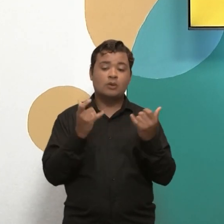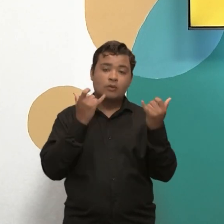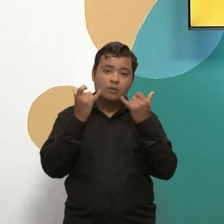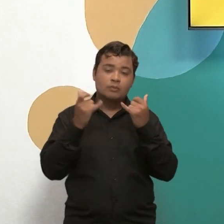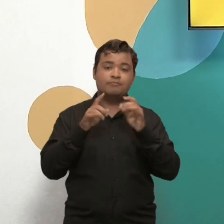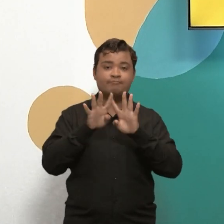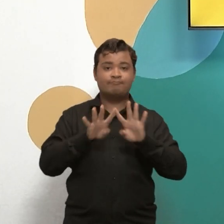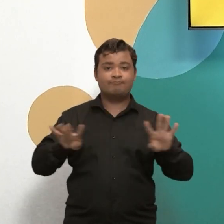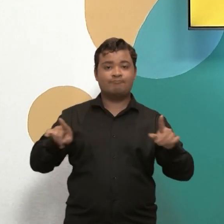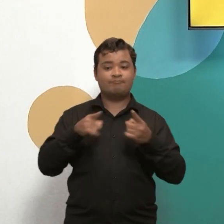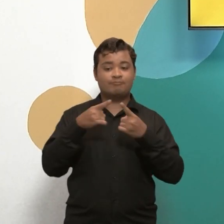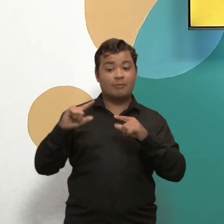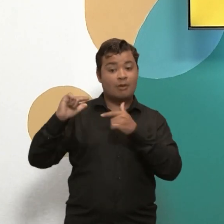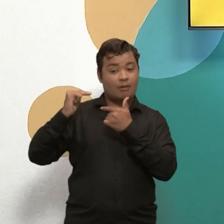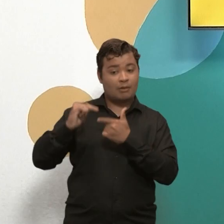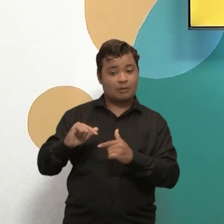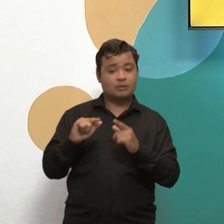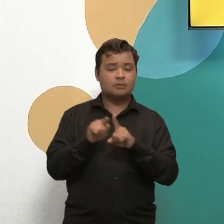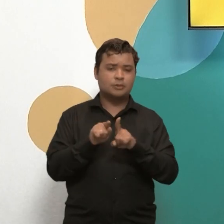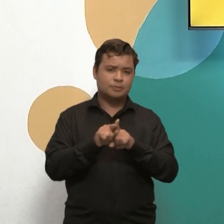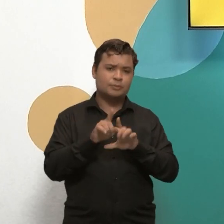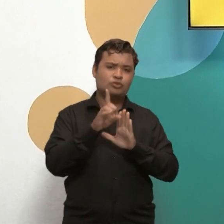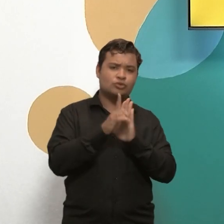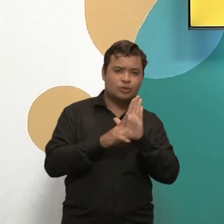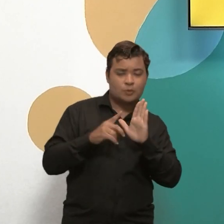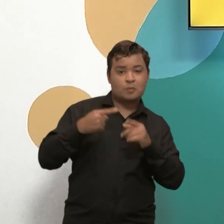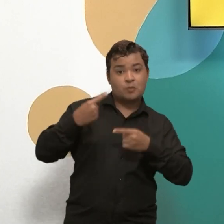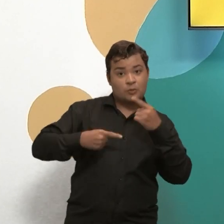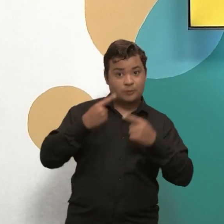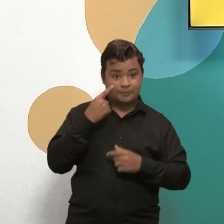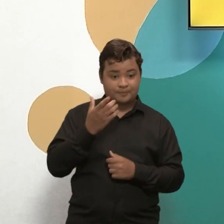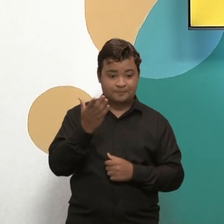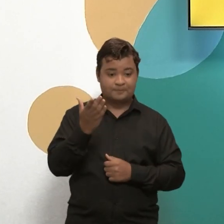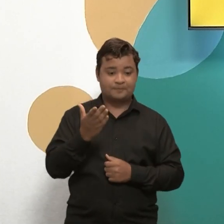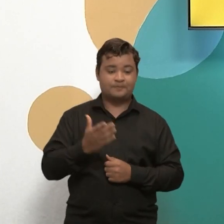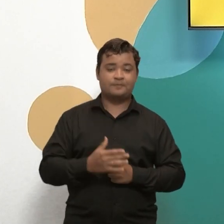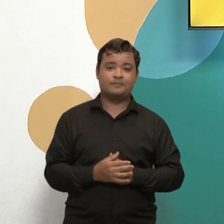música clássica e também sobre direito e política.